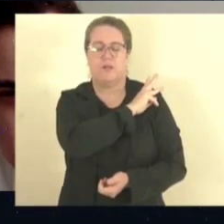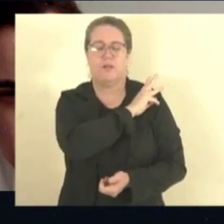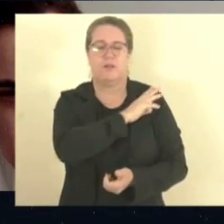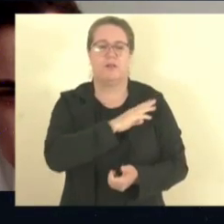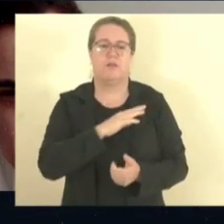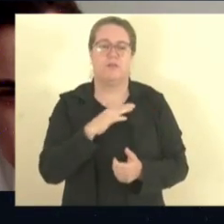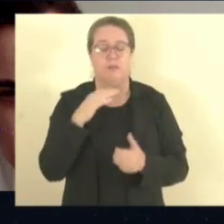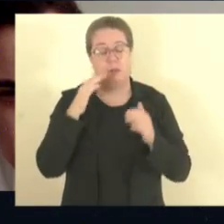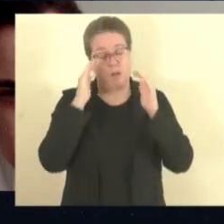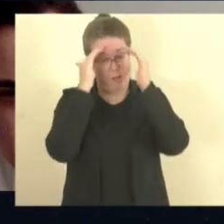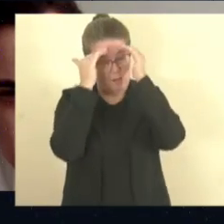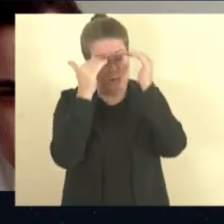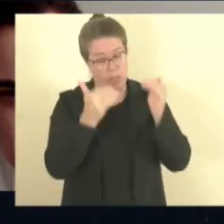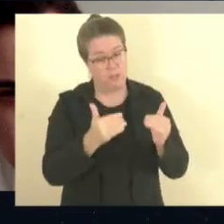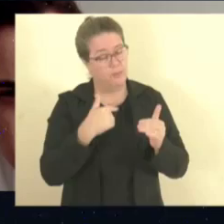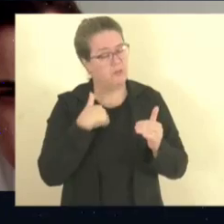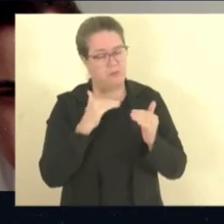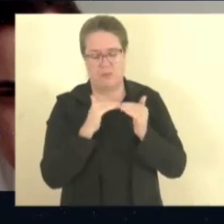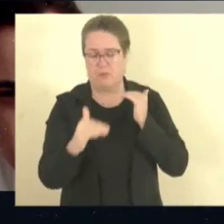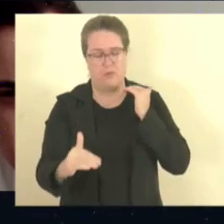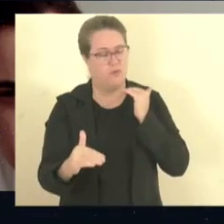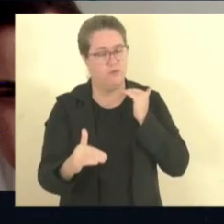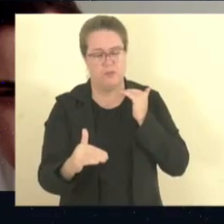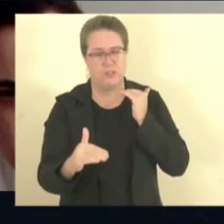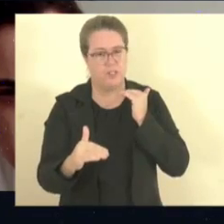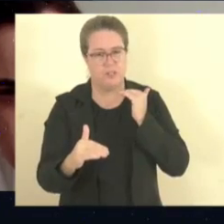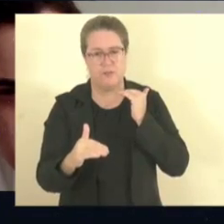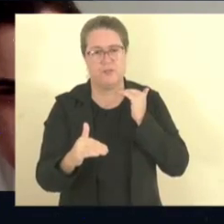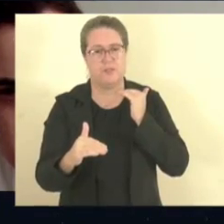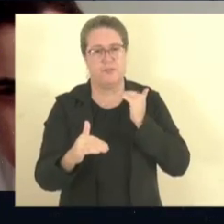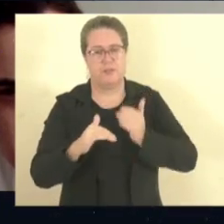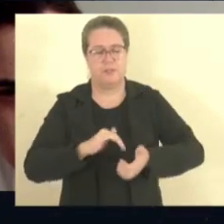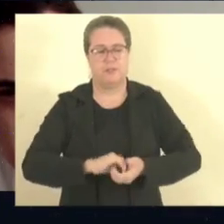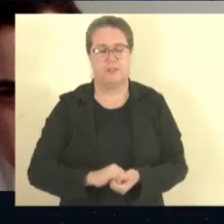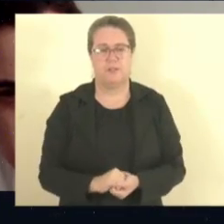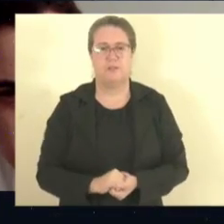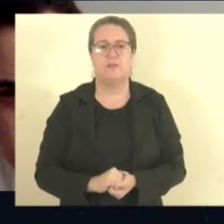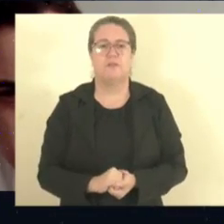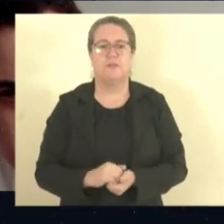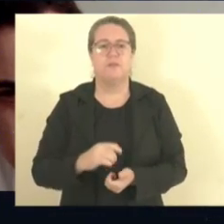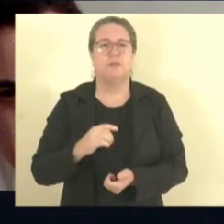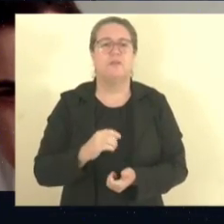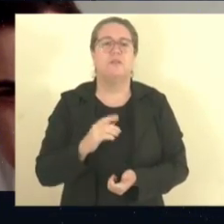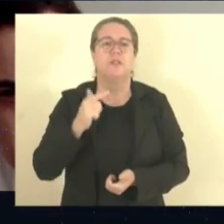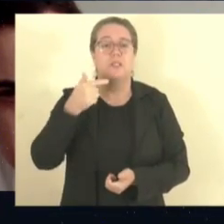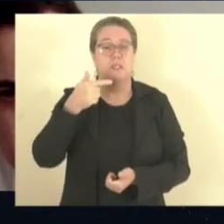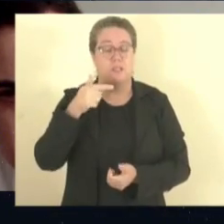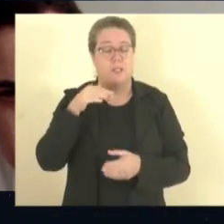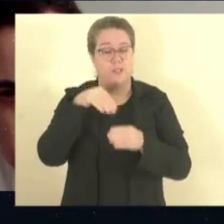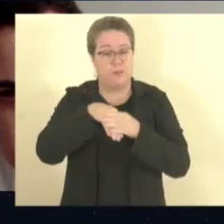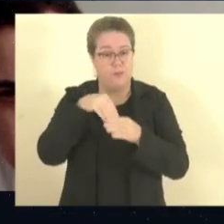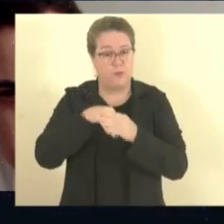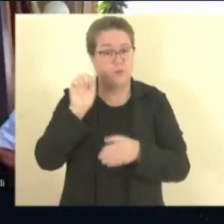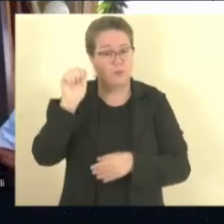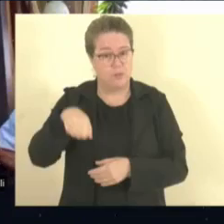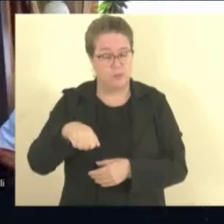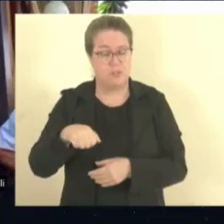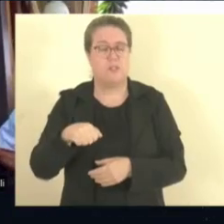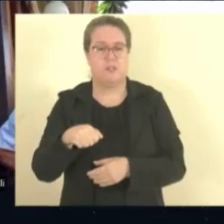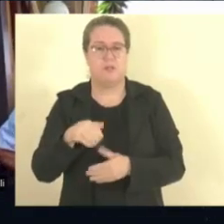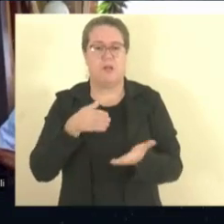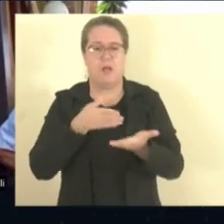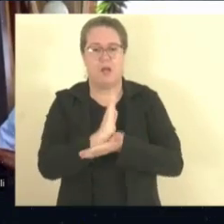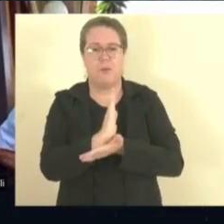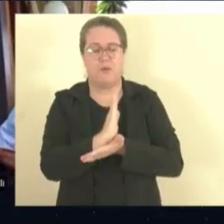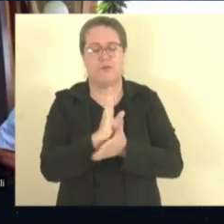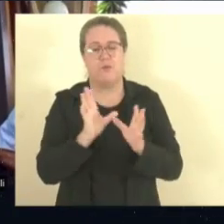todo respeito, eu vou votar contrário. Ok, obrigado, deputado Coronel. 7 votos sim, 2 votos não. Aprovado na Comissão